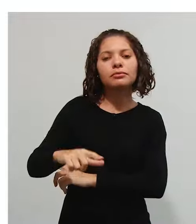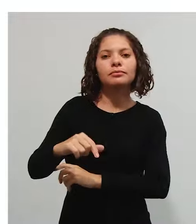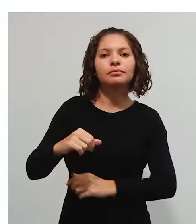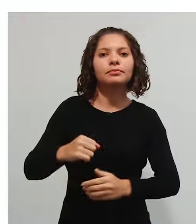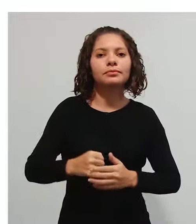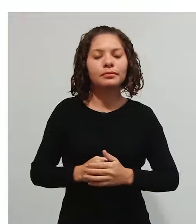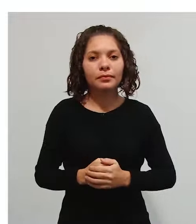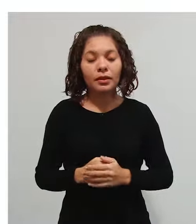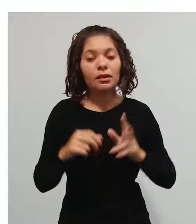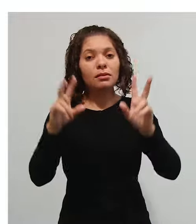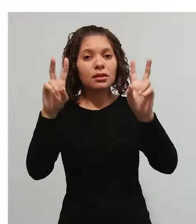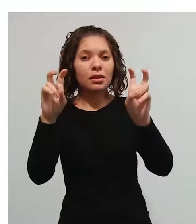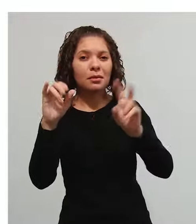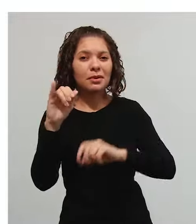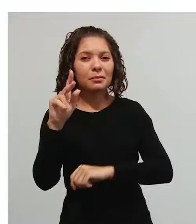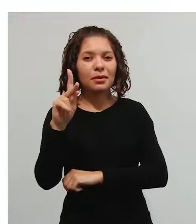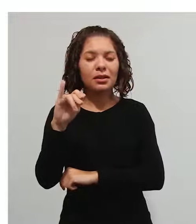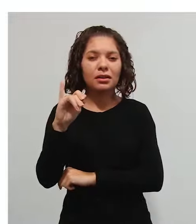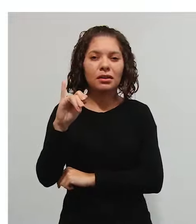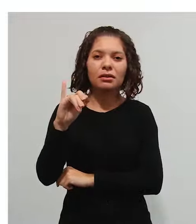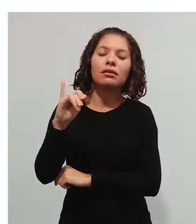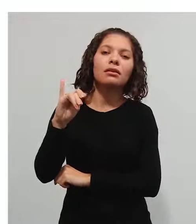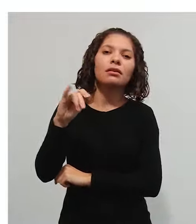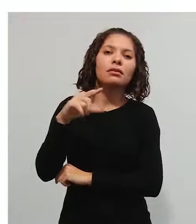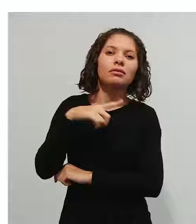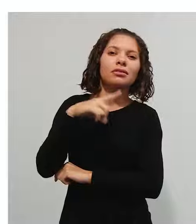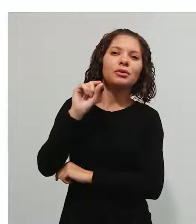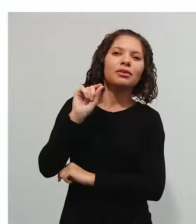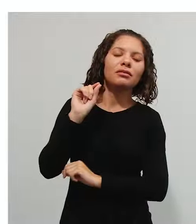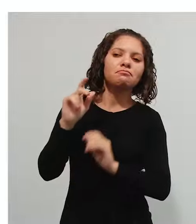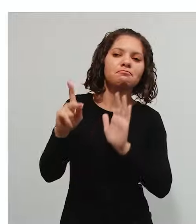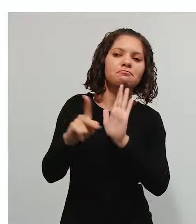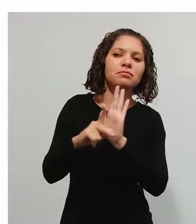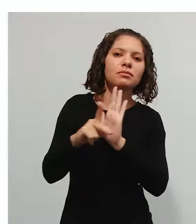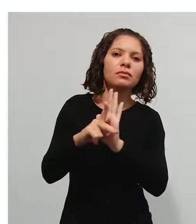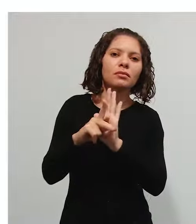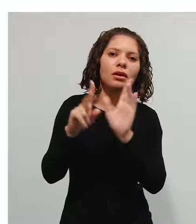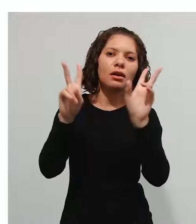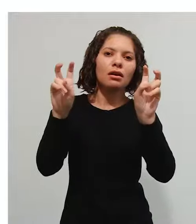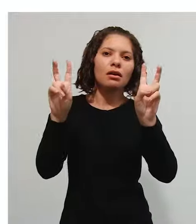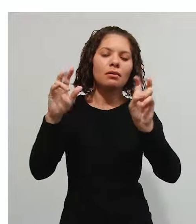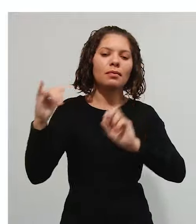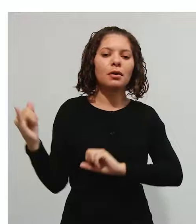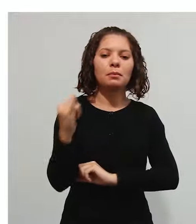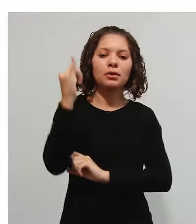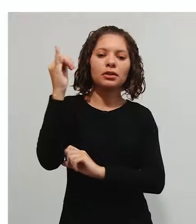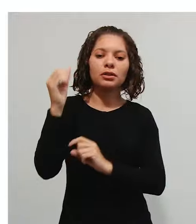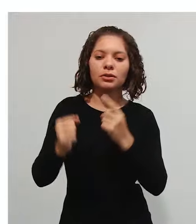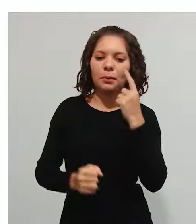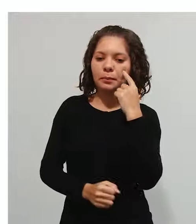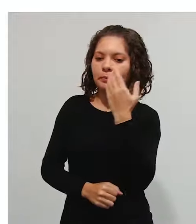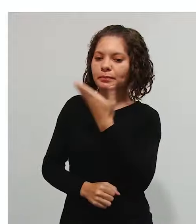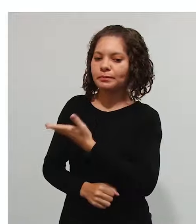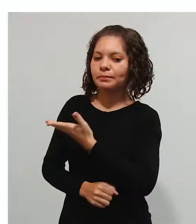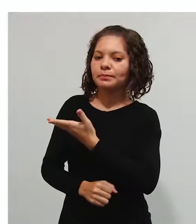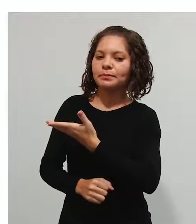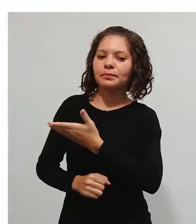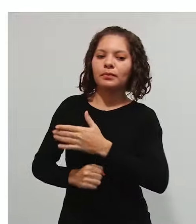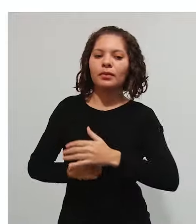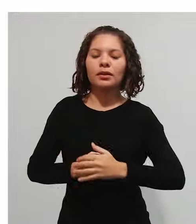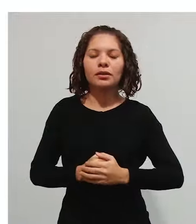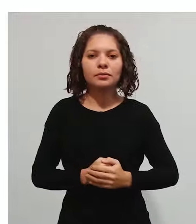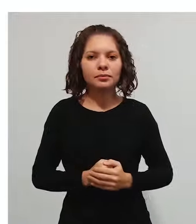IPI a gente tem esse princípio aqui que é muito importante que é o princípio da essencialidade Então por que que vocês